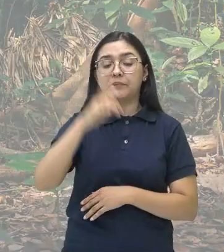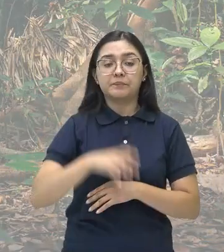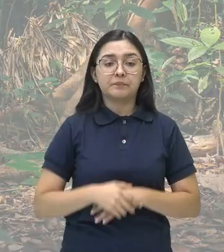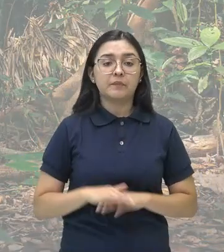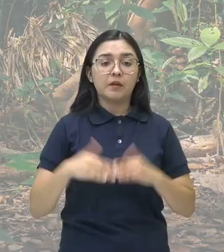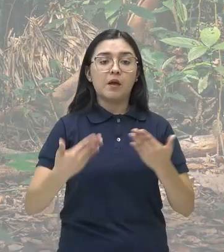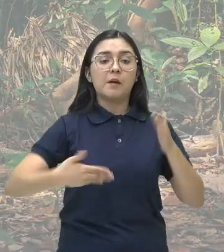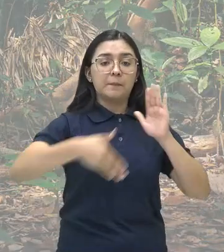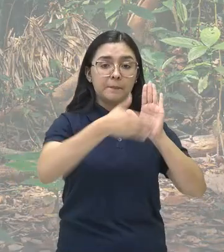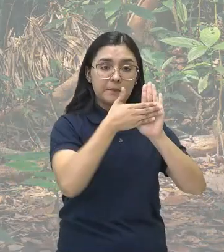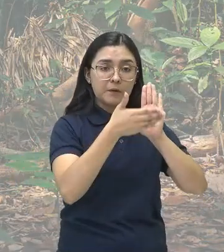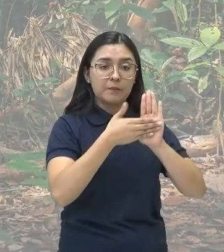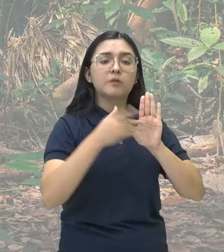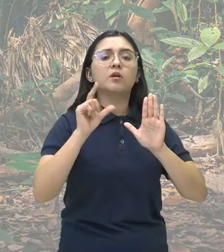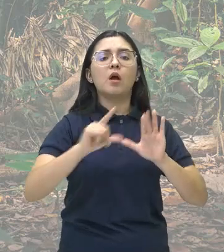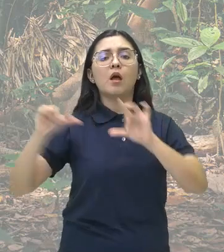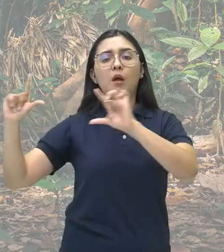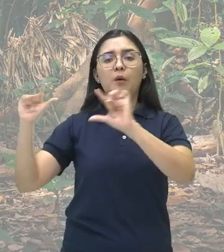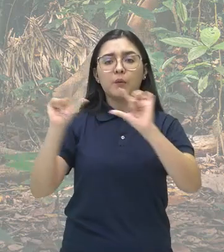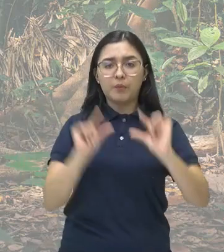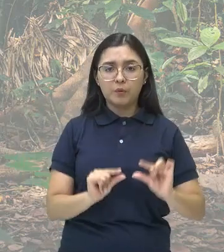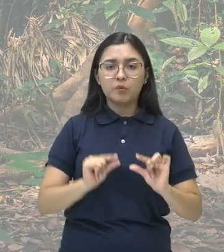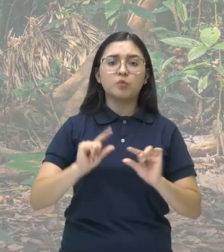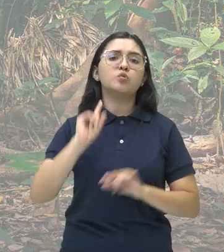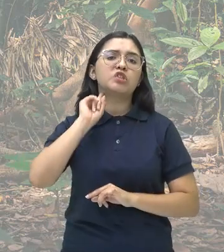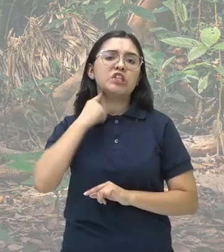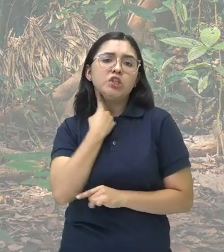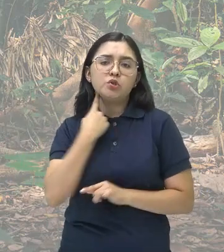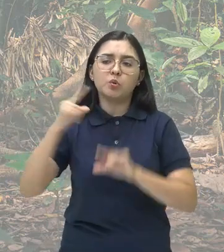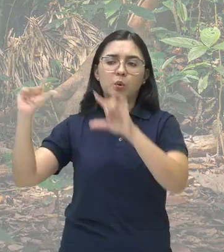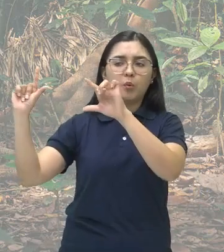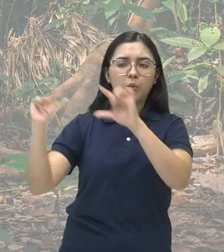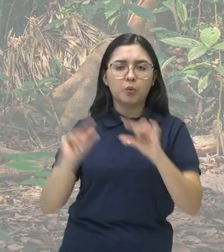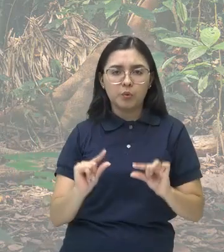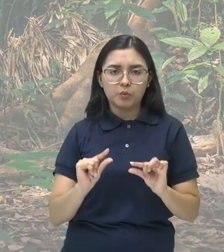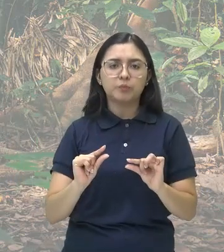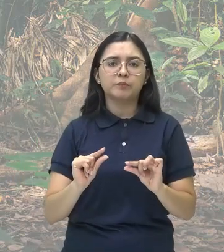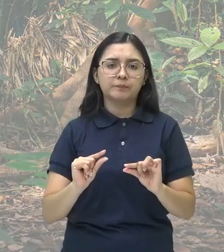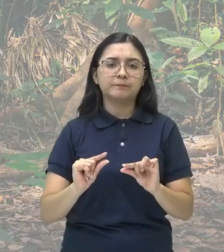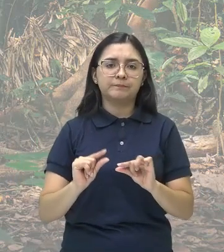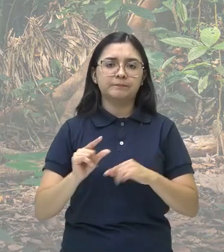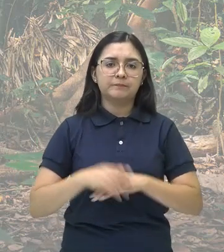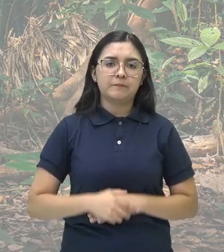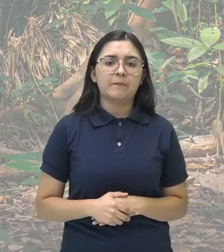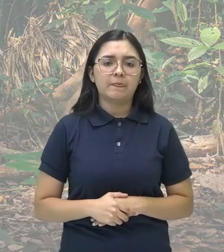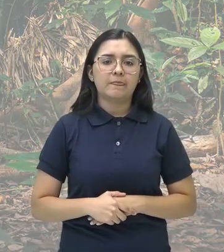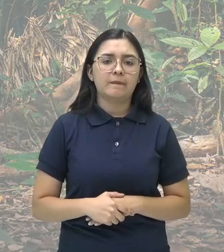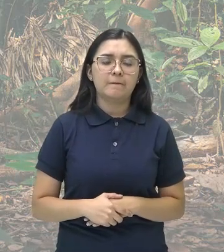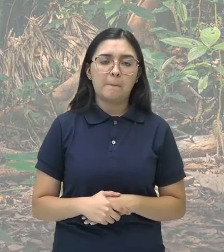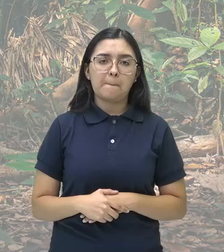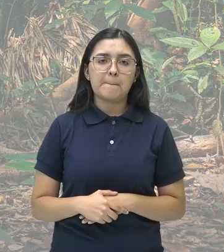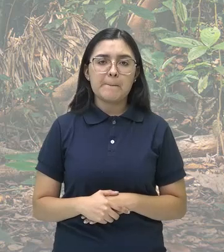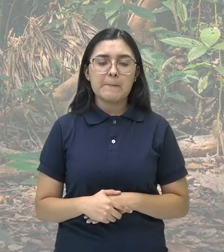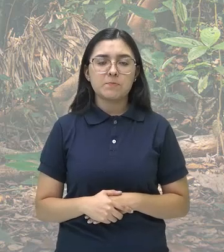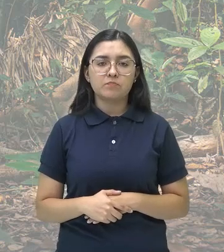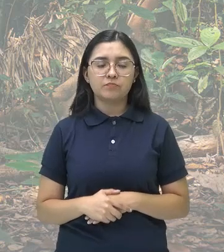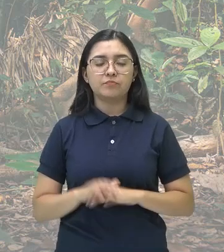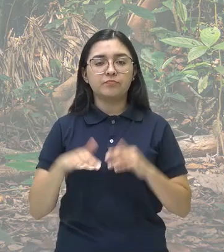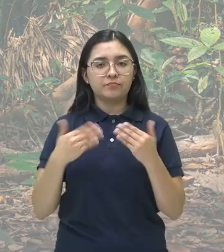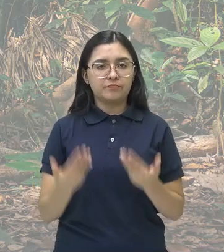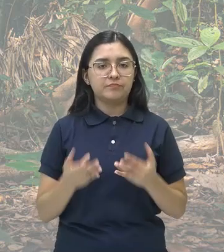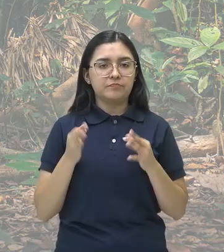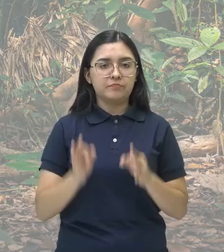A proposta é diminuir os lixões. Olha, em outras palavras, seria mais ou menos isso daí,